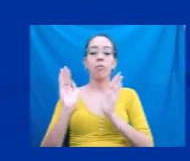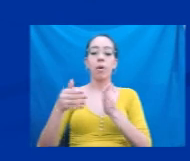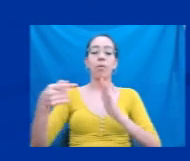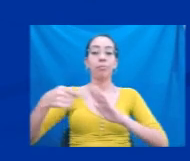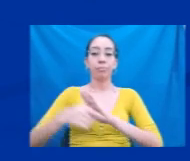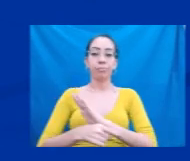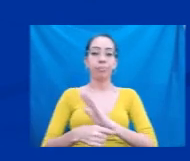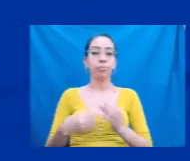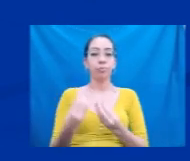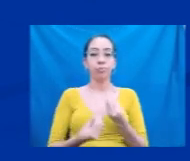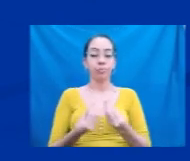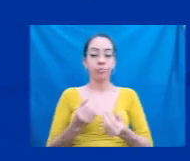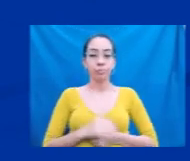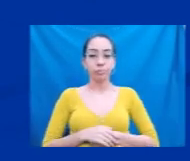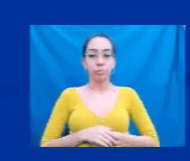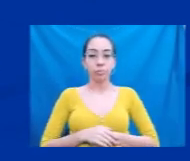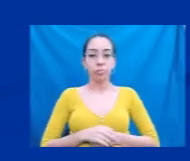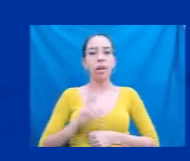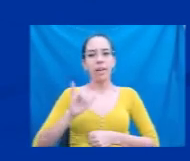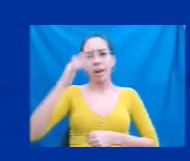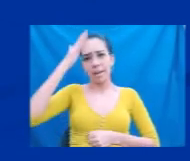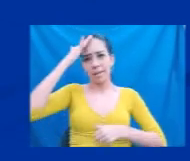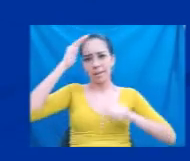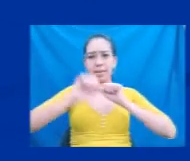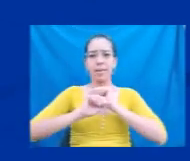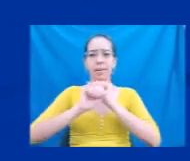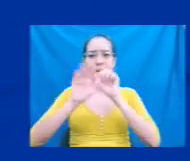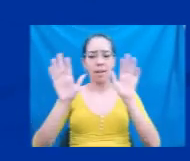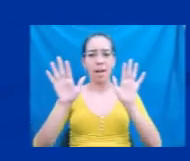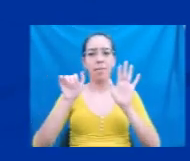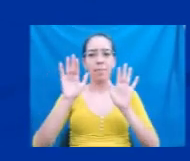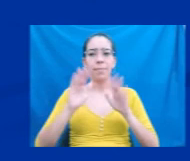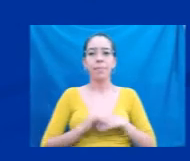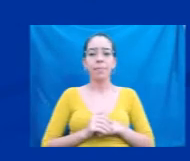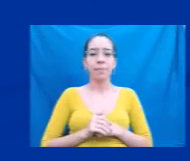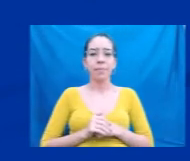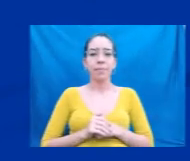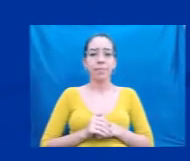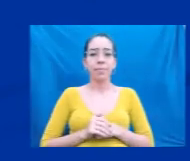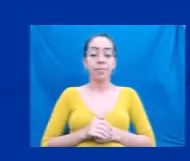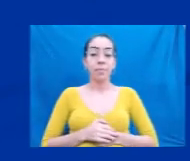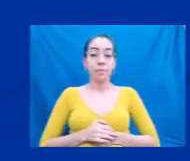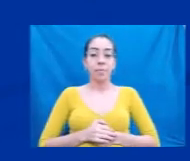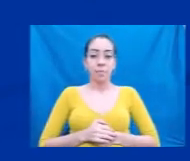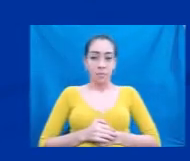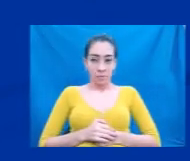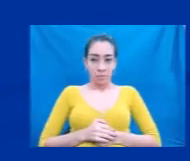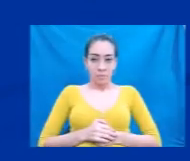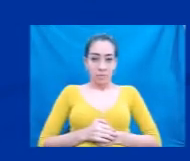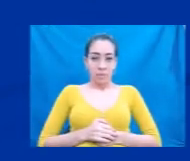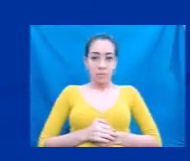mais claro nessa aula de registro em laboratório do que se eu comentar agora, né? Bem,